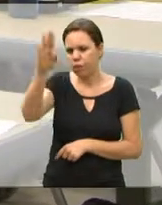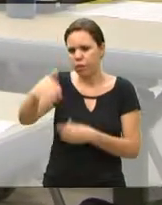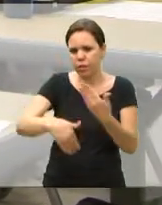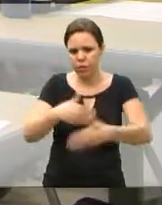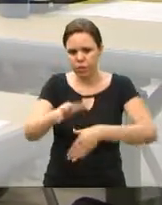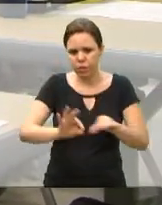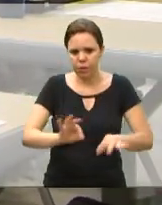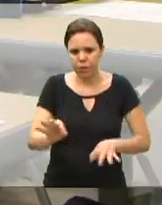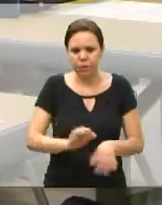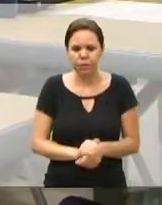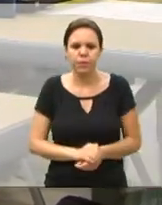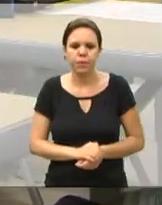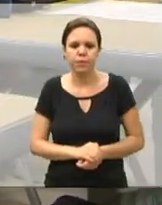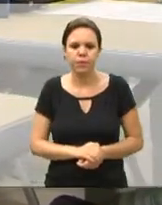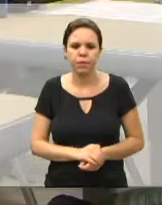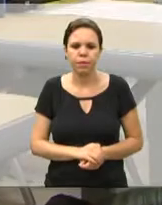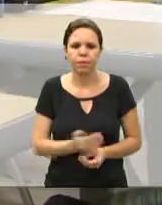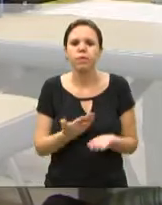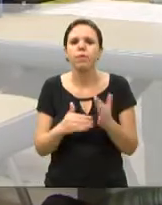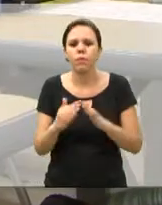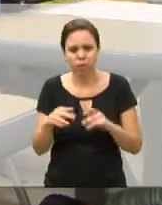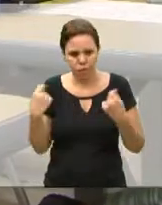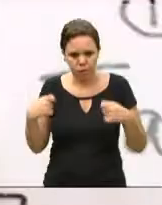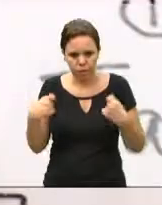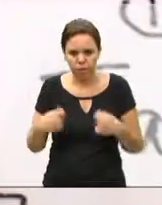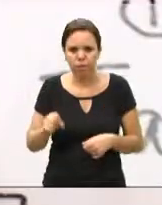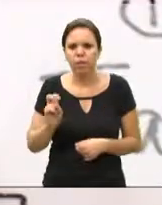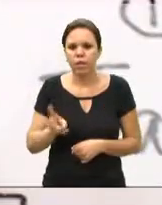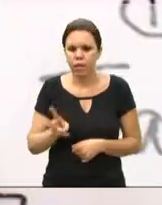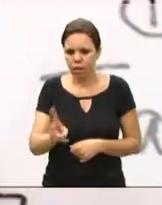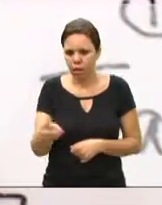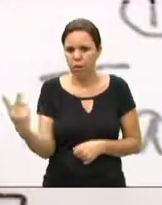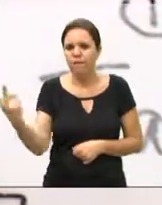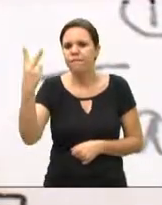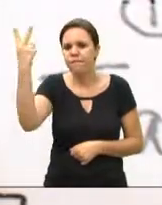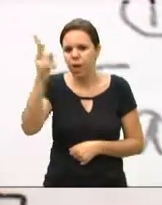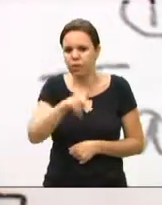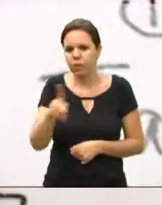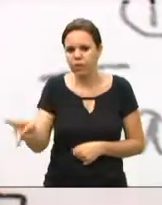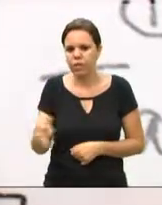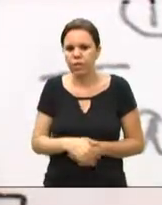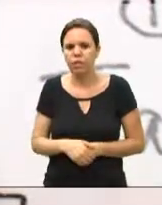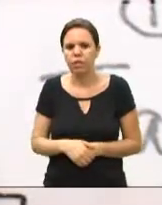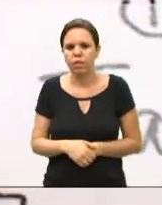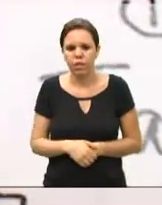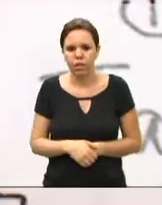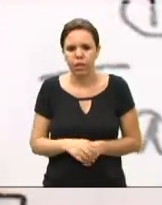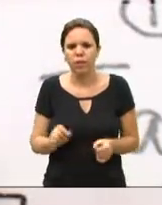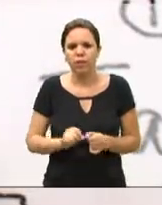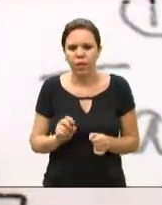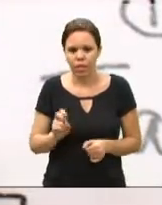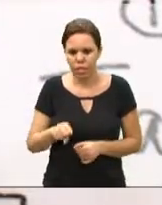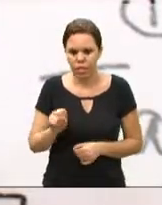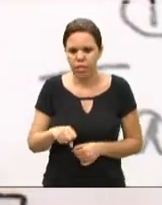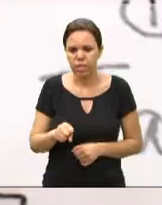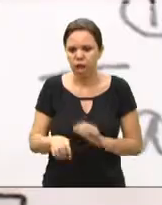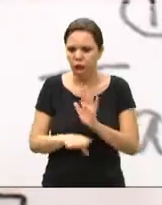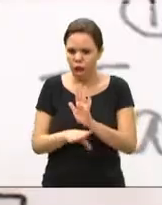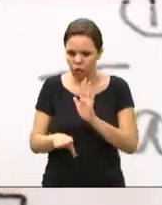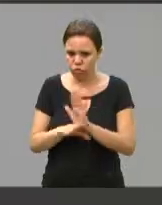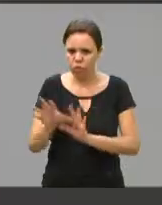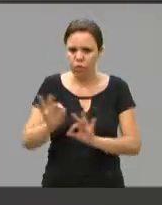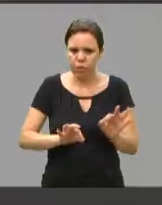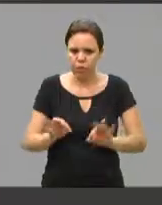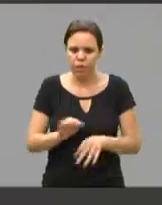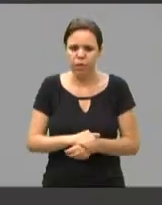de preparação, né? É assim, as escolas precisam sempre valorizar os seus professores, porque eles fazem, sim, a diferença na